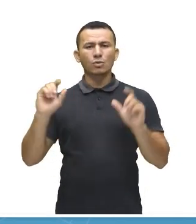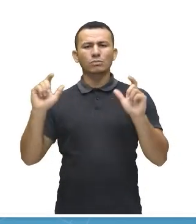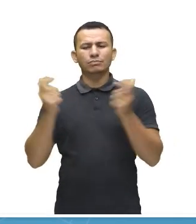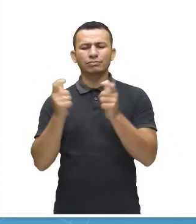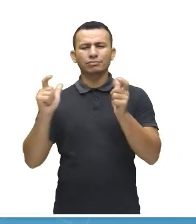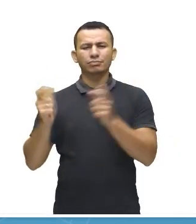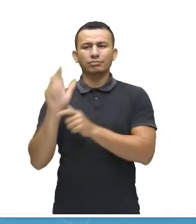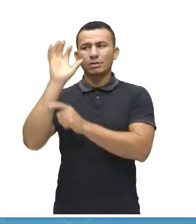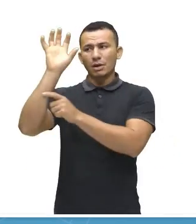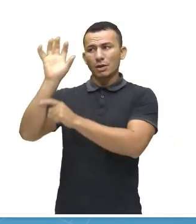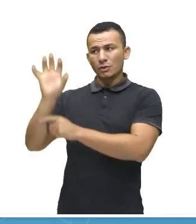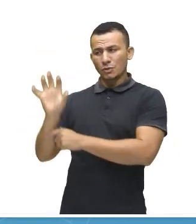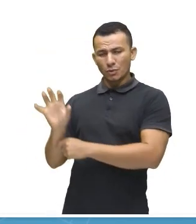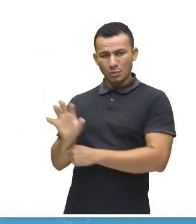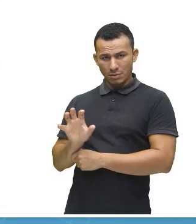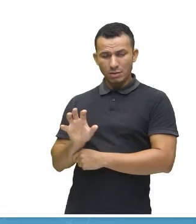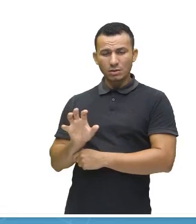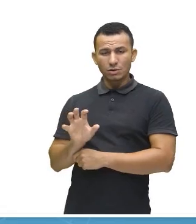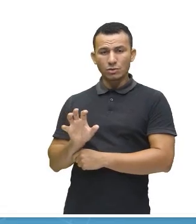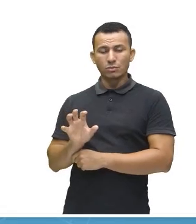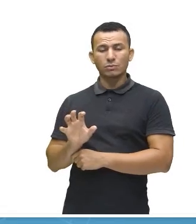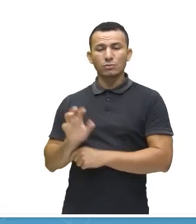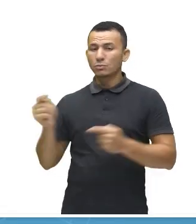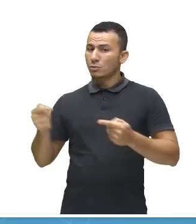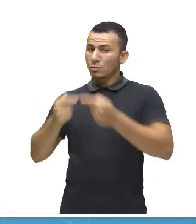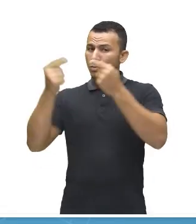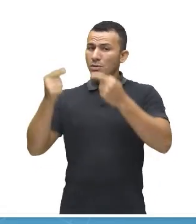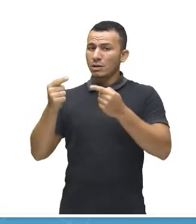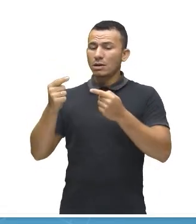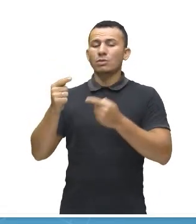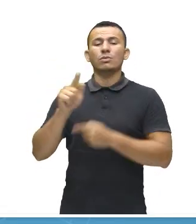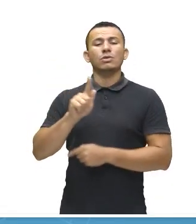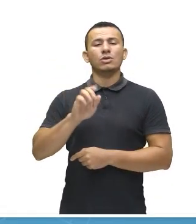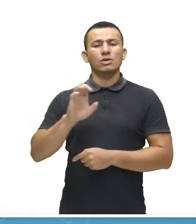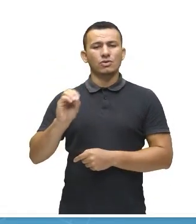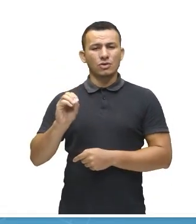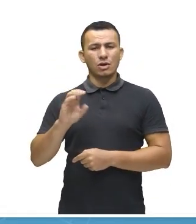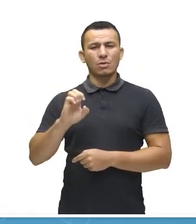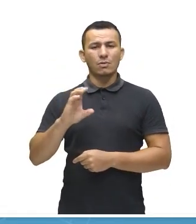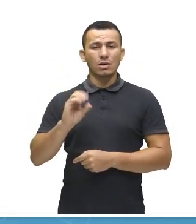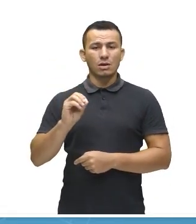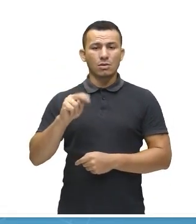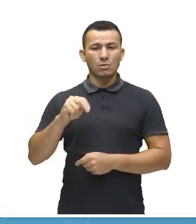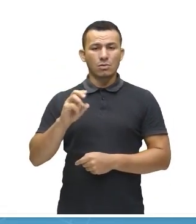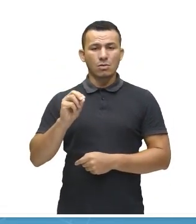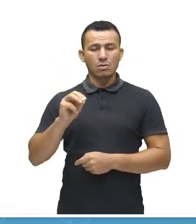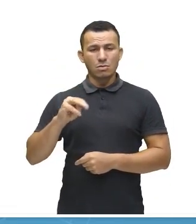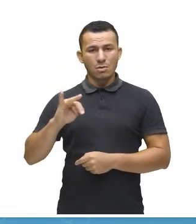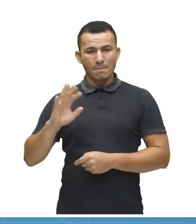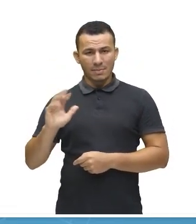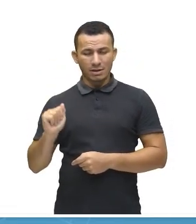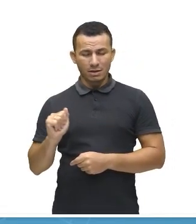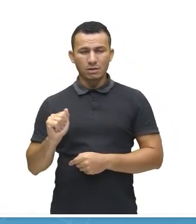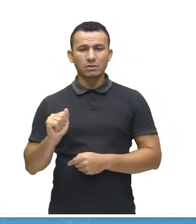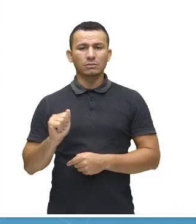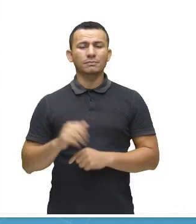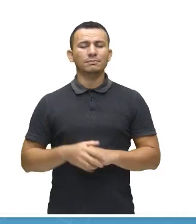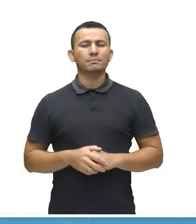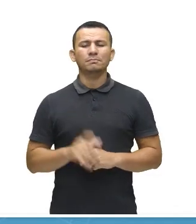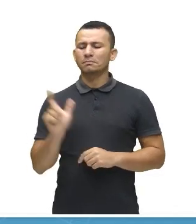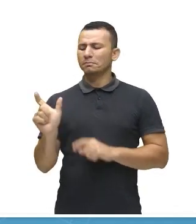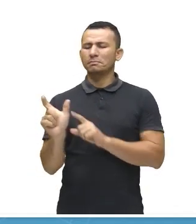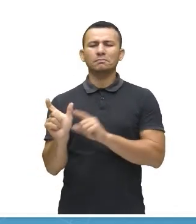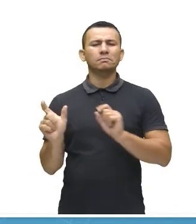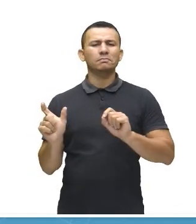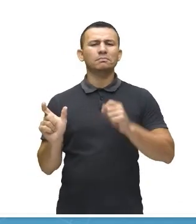a regionalização geoeconômica? Então, quando eu falo de regionalização geoeconômica,